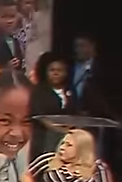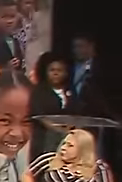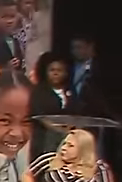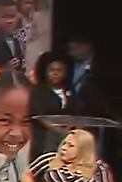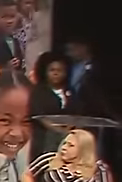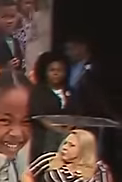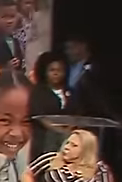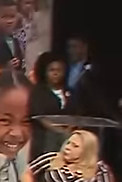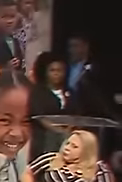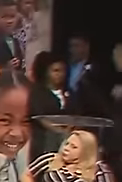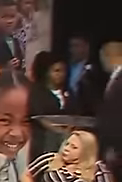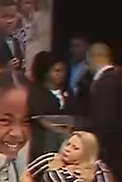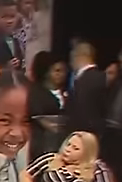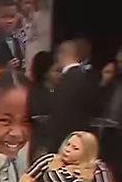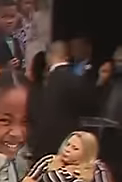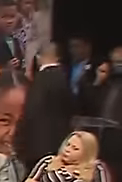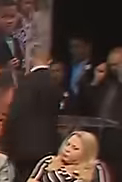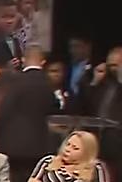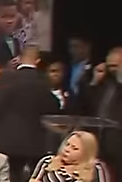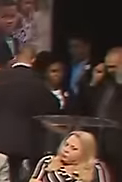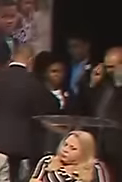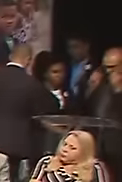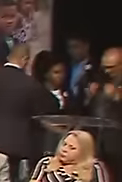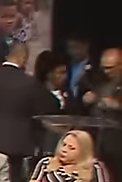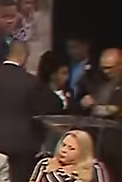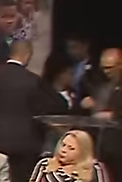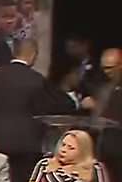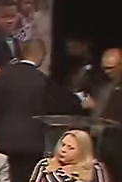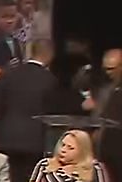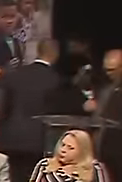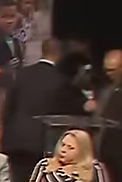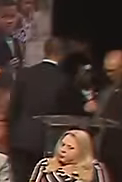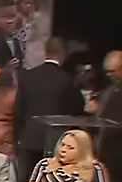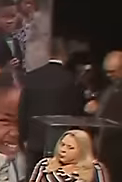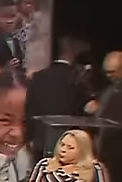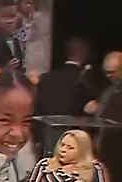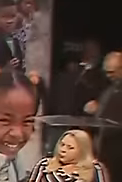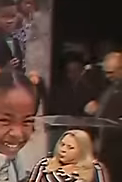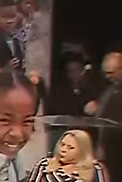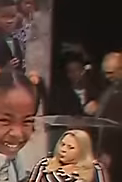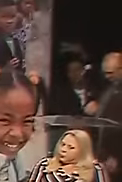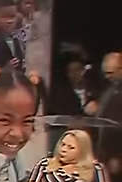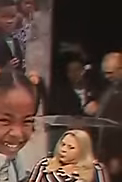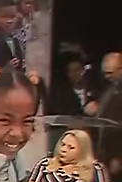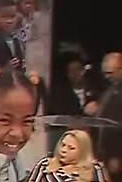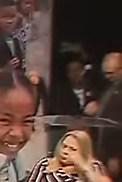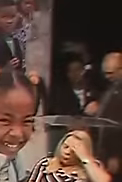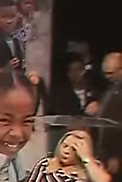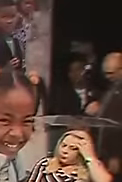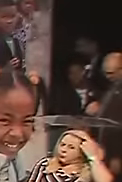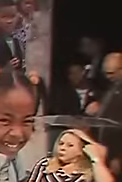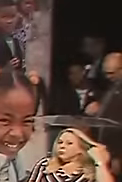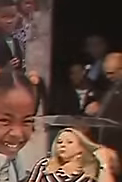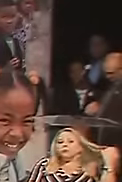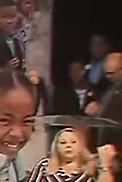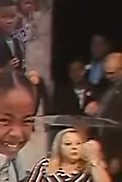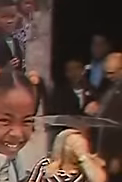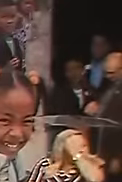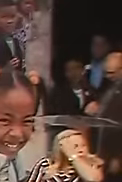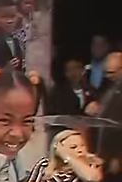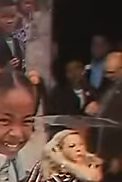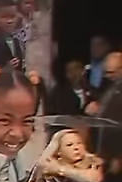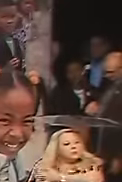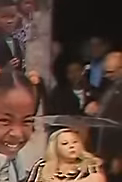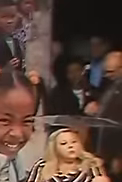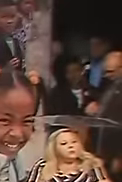Aviação Civil o Max Beltrão também jovem ministro de Alagoas tem um importante setor do